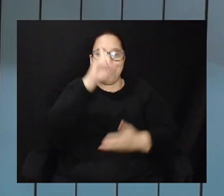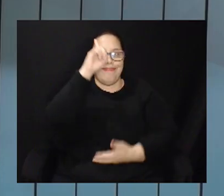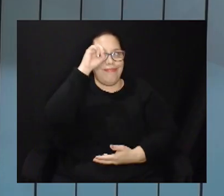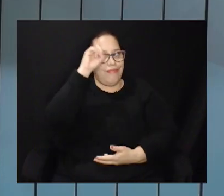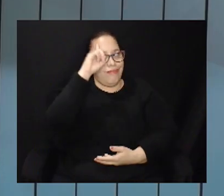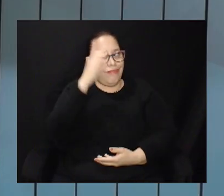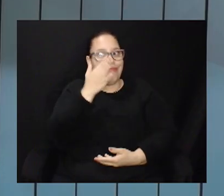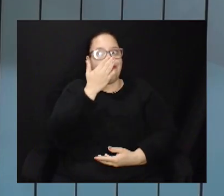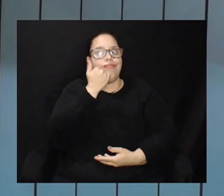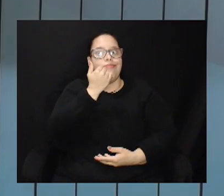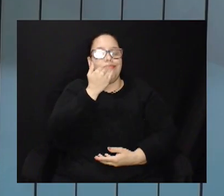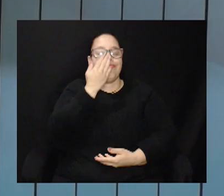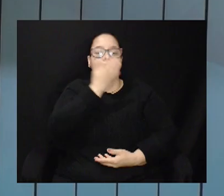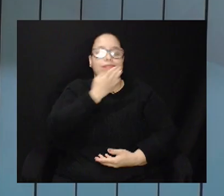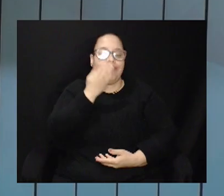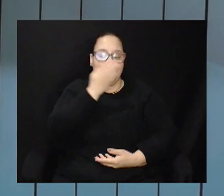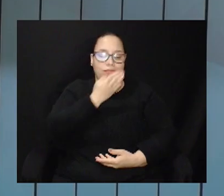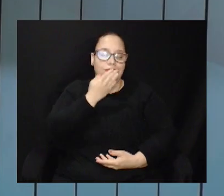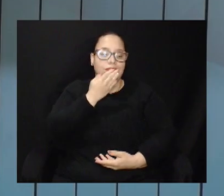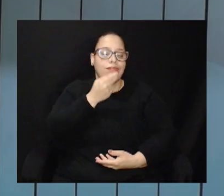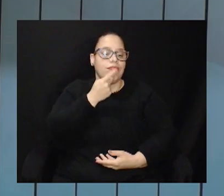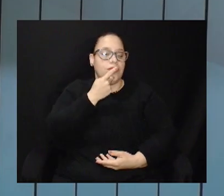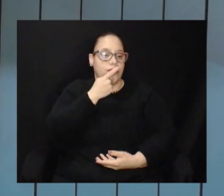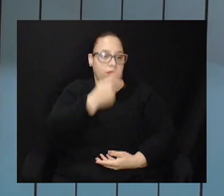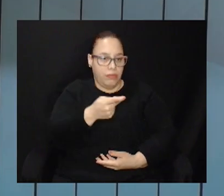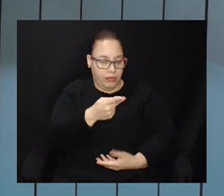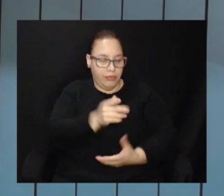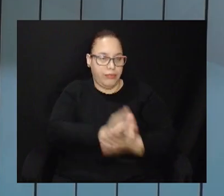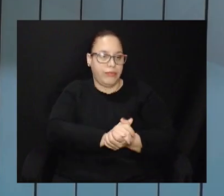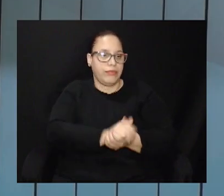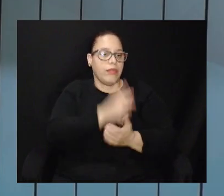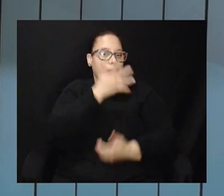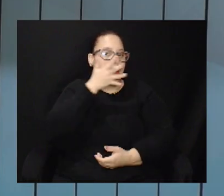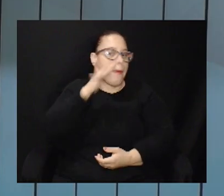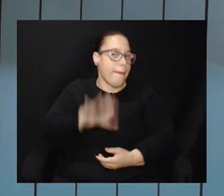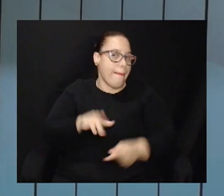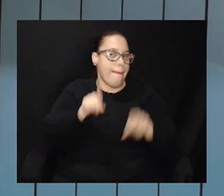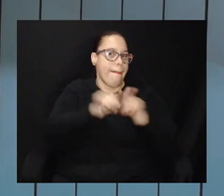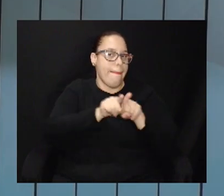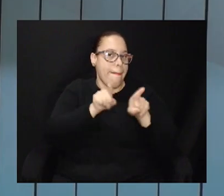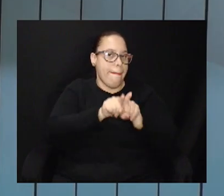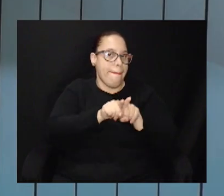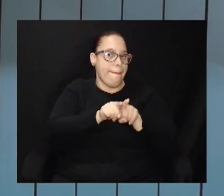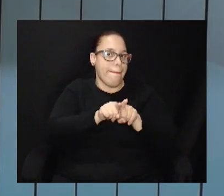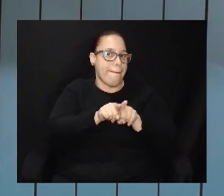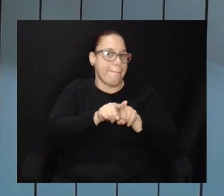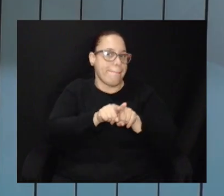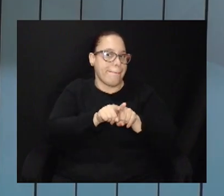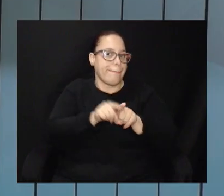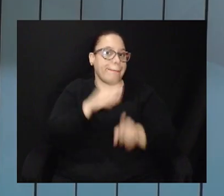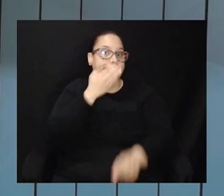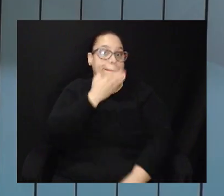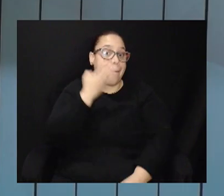de doce. Você estava falando sobre criança também, e falando que o açúcar ele é